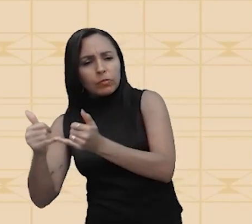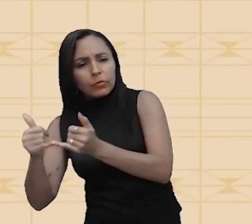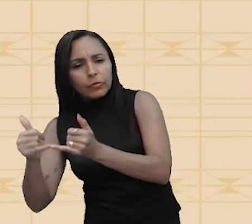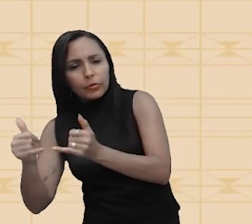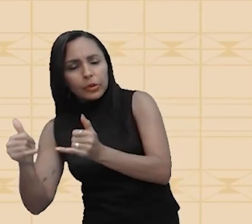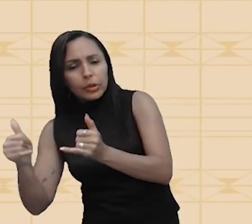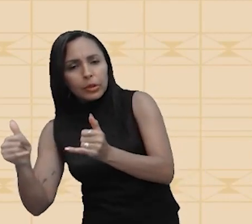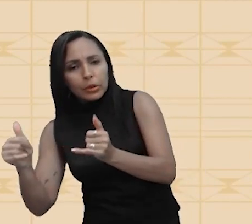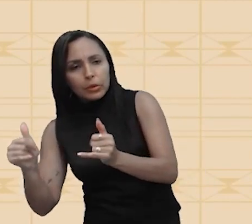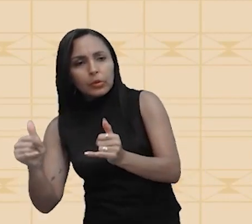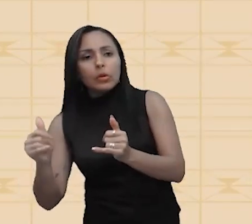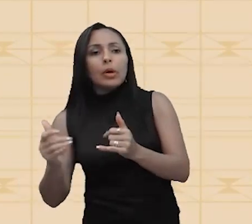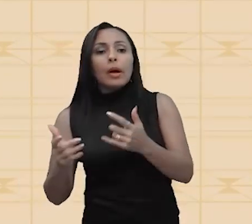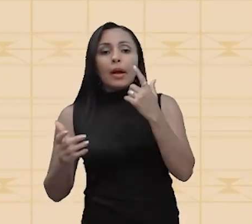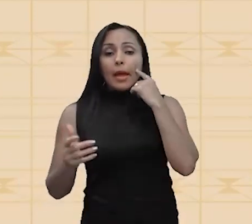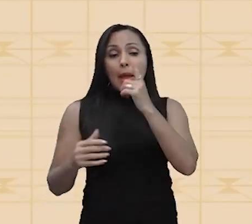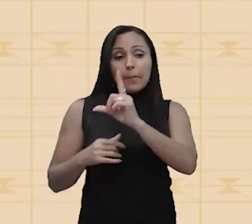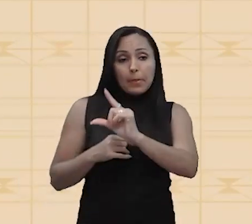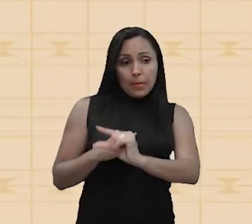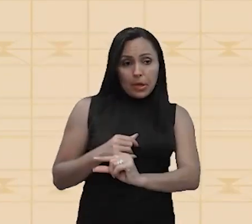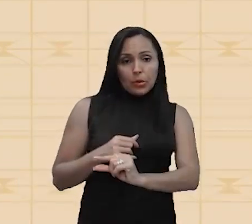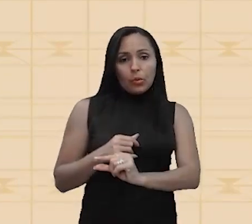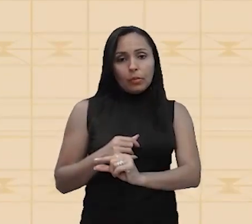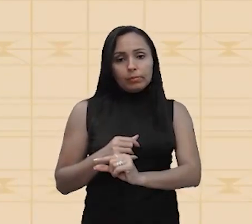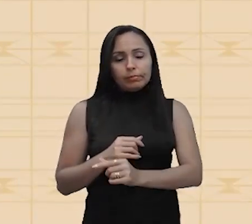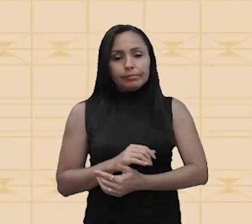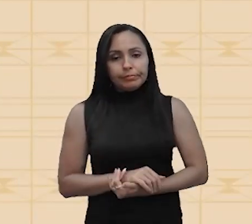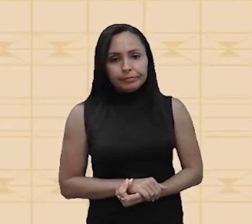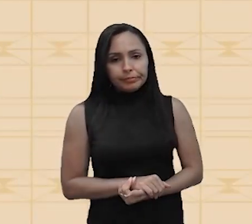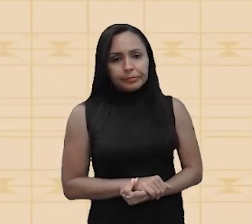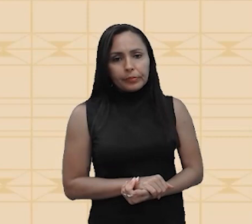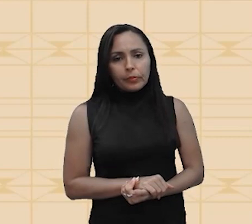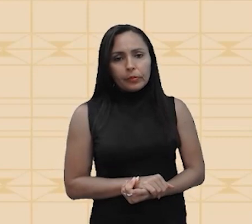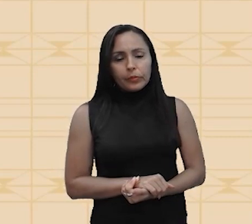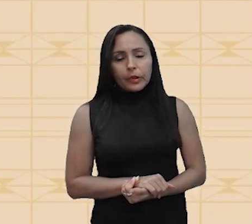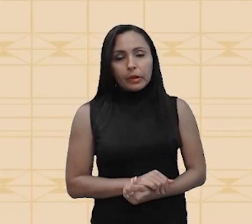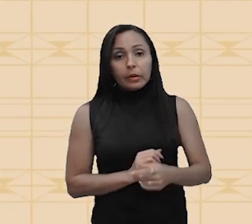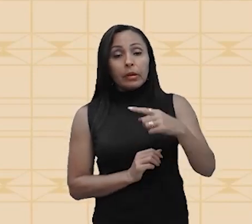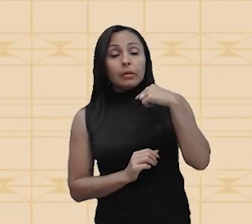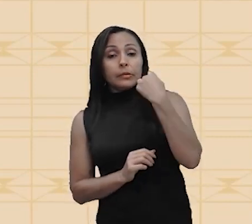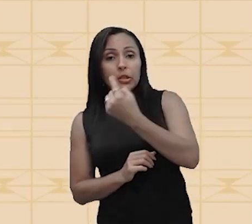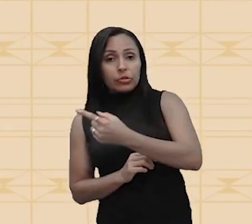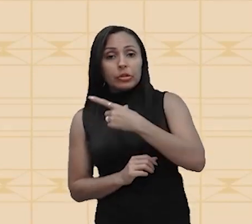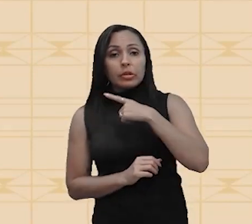linear de A é menor do que a de B. Mas agora se a gente tem